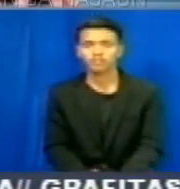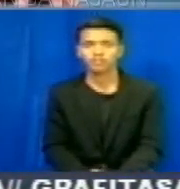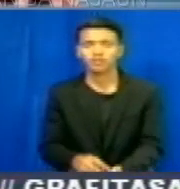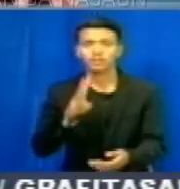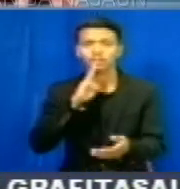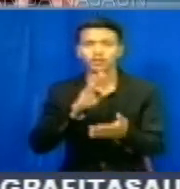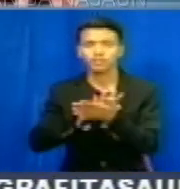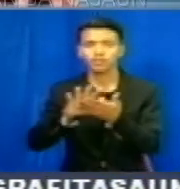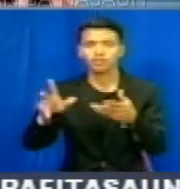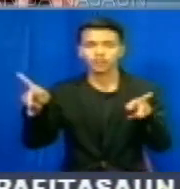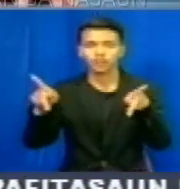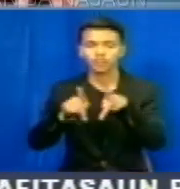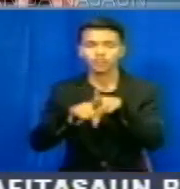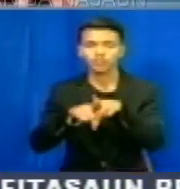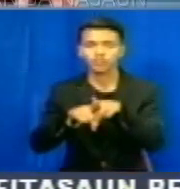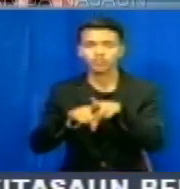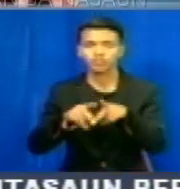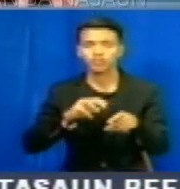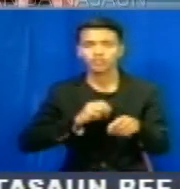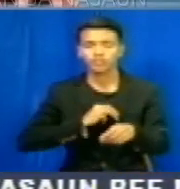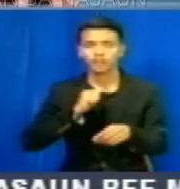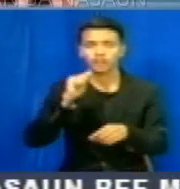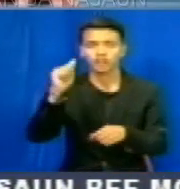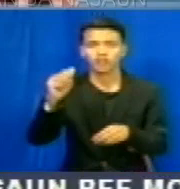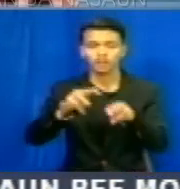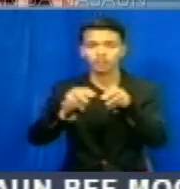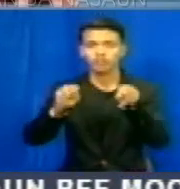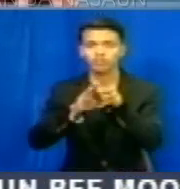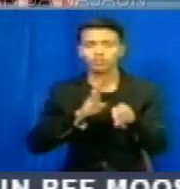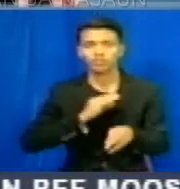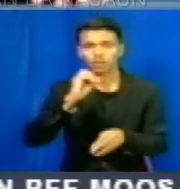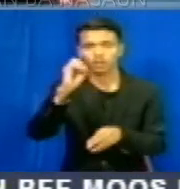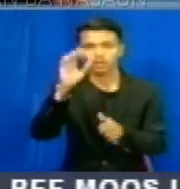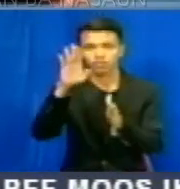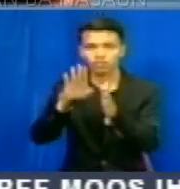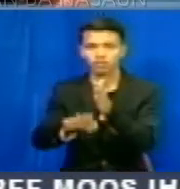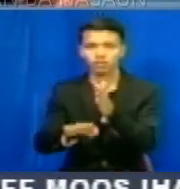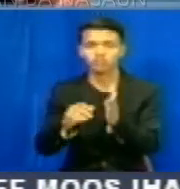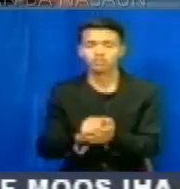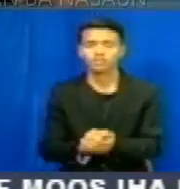Grafita sabemos e reposto administrativo Maliana, município Bobanaro, Minas.